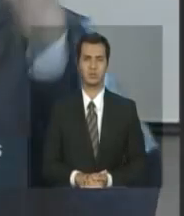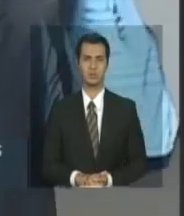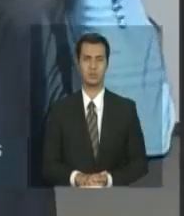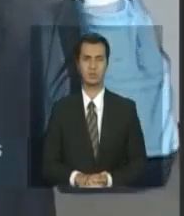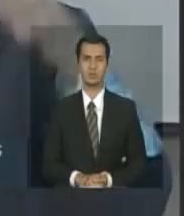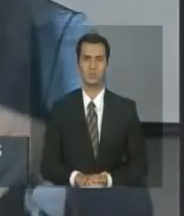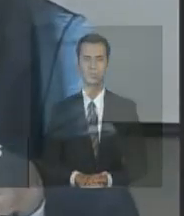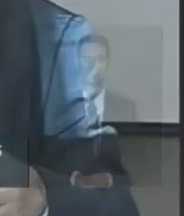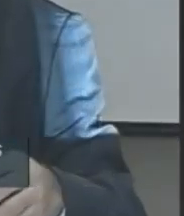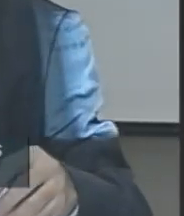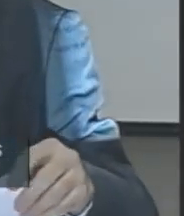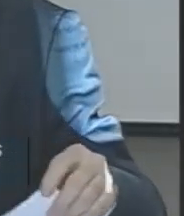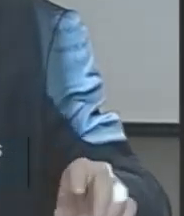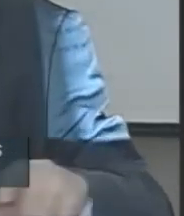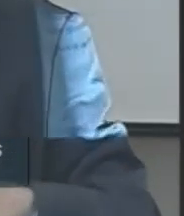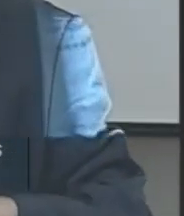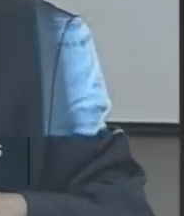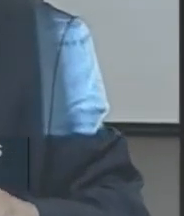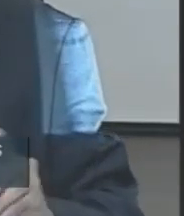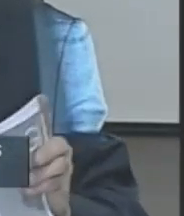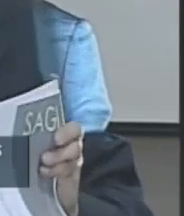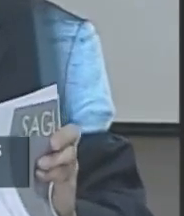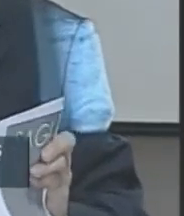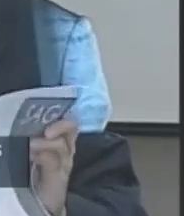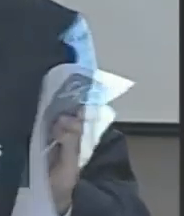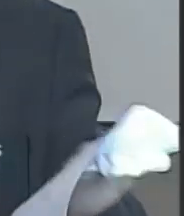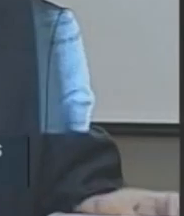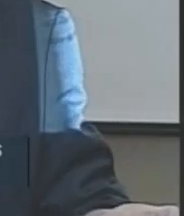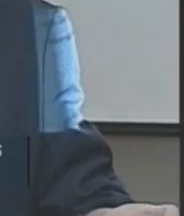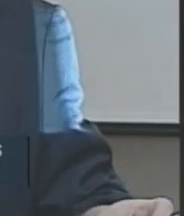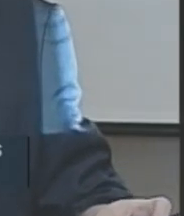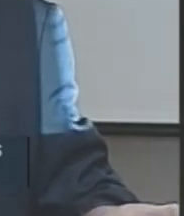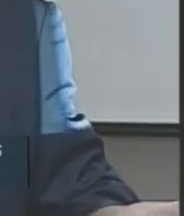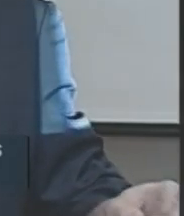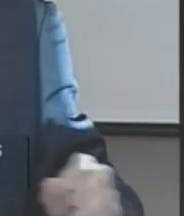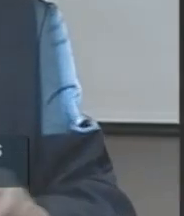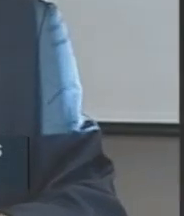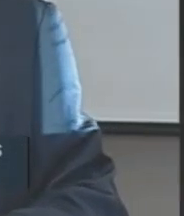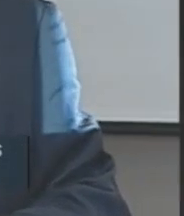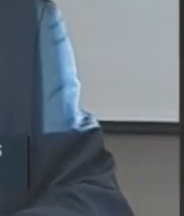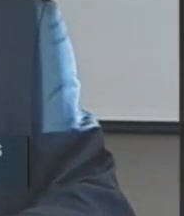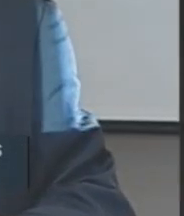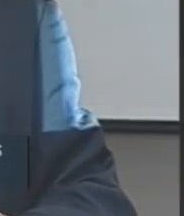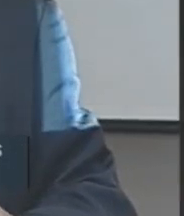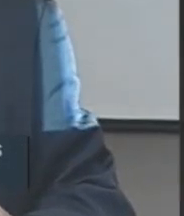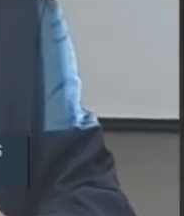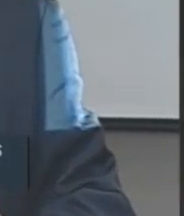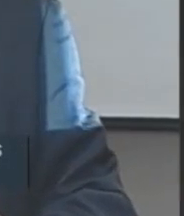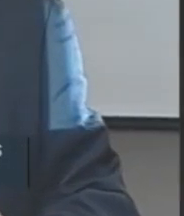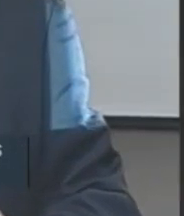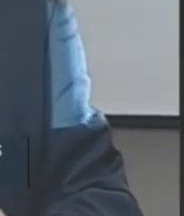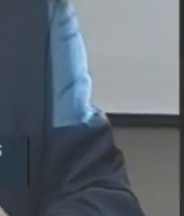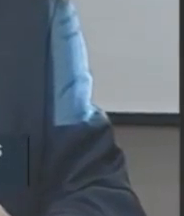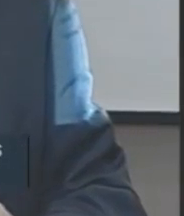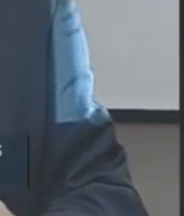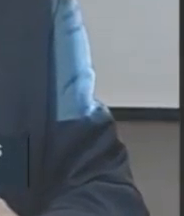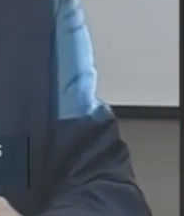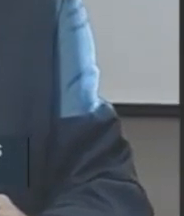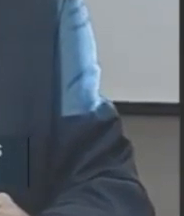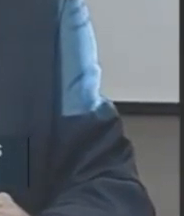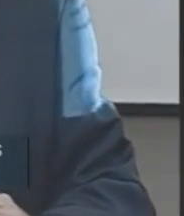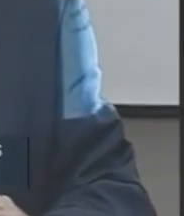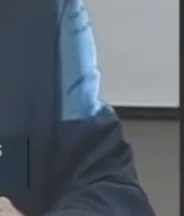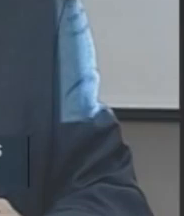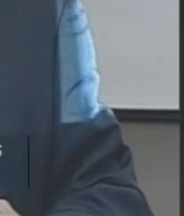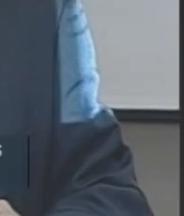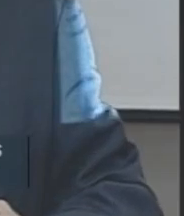Mas só uma dúvida, eles vão chegando em 120. Cada ano eles ficaram 4. Exatamente isso. Corresponde a neste ano 128. Então, nós fizemos, no nosso